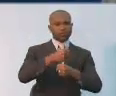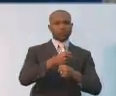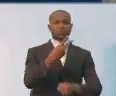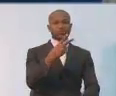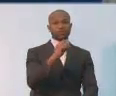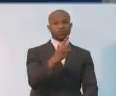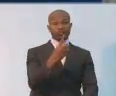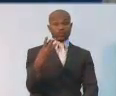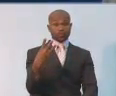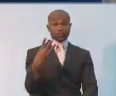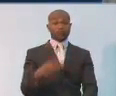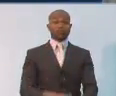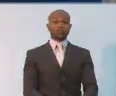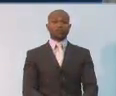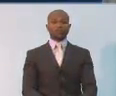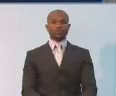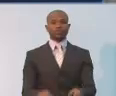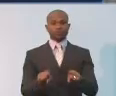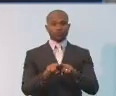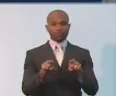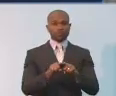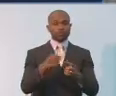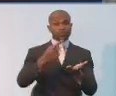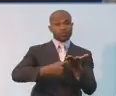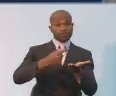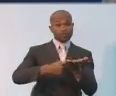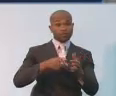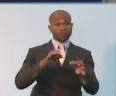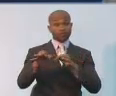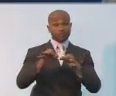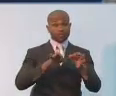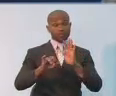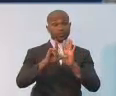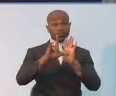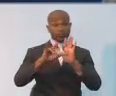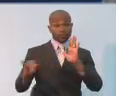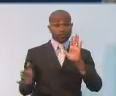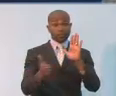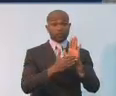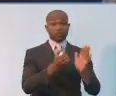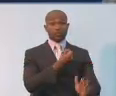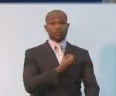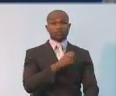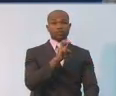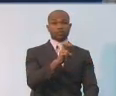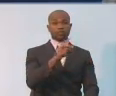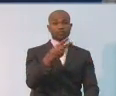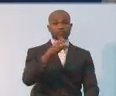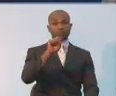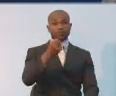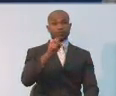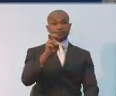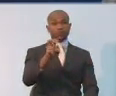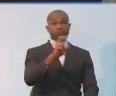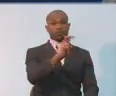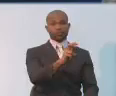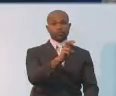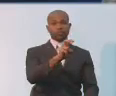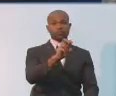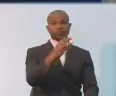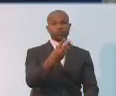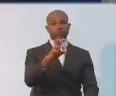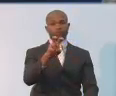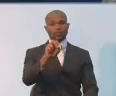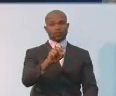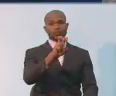financeiro 2013, que compreende a análise dos projetos de lei número 5285, 5350